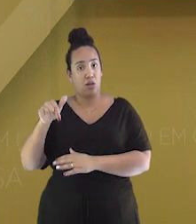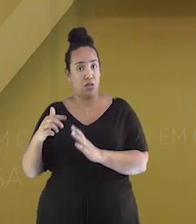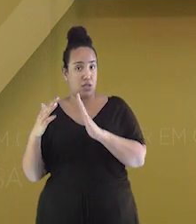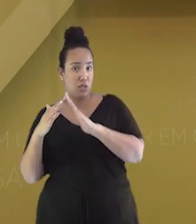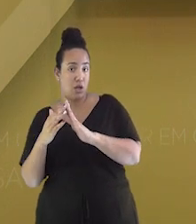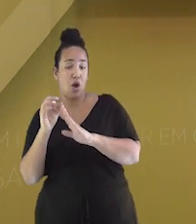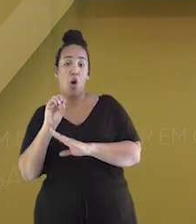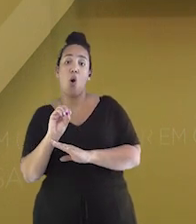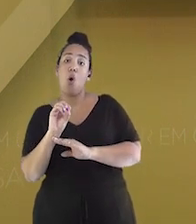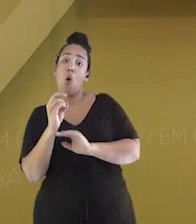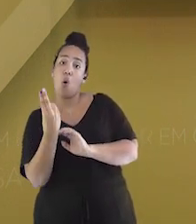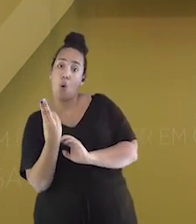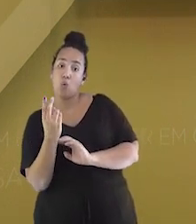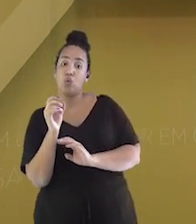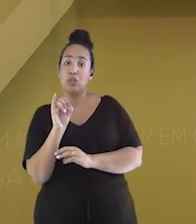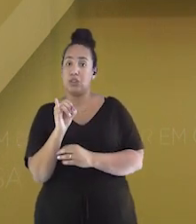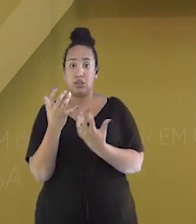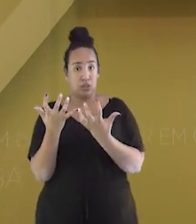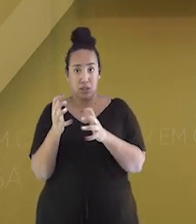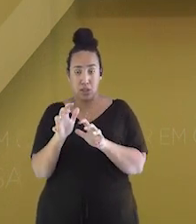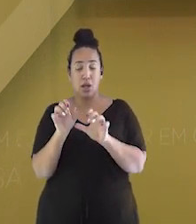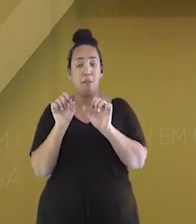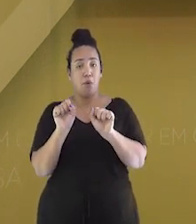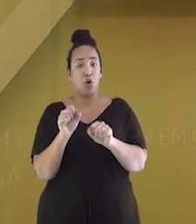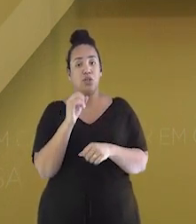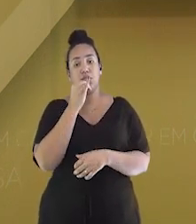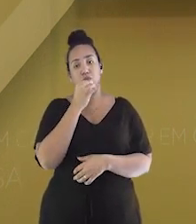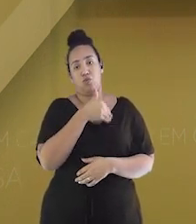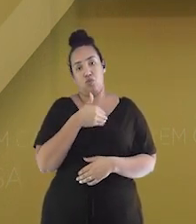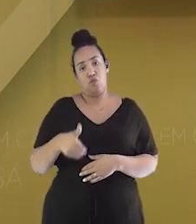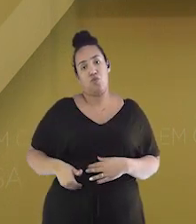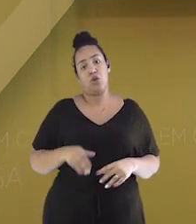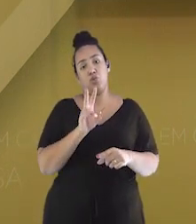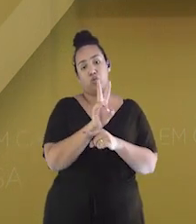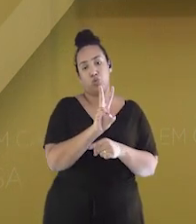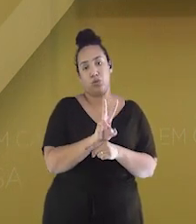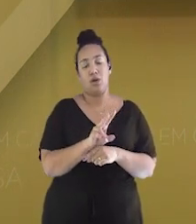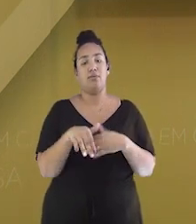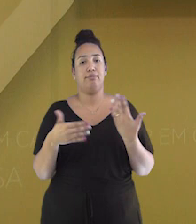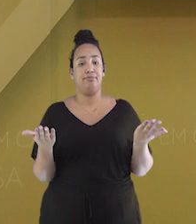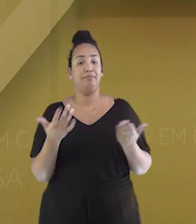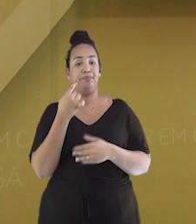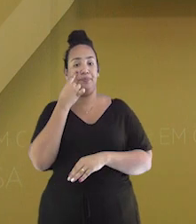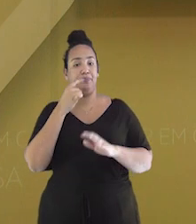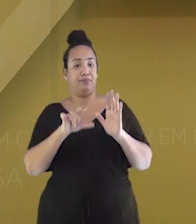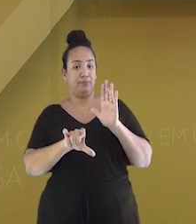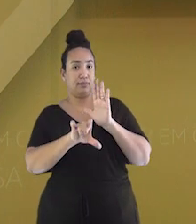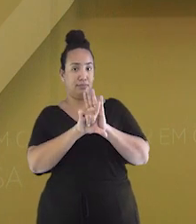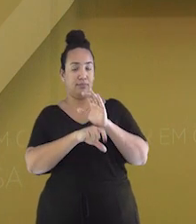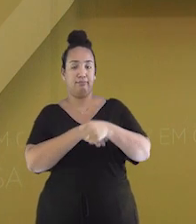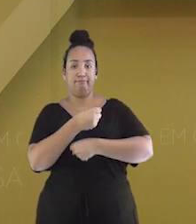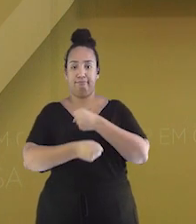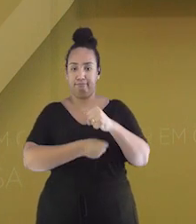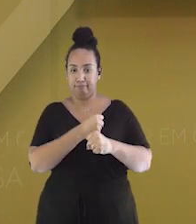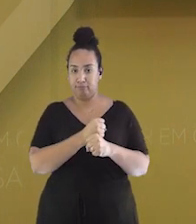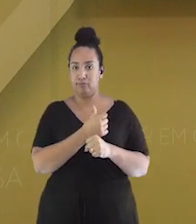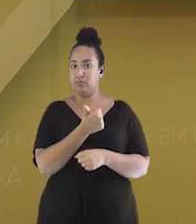mais, ficaria sob a tutela do Estado. Então aqui um pouco mais sobre a lei do ventre livre que ocorreu ali